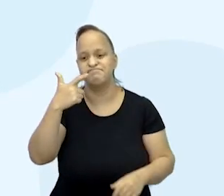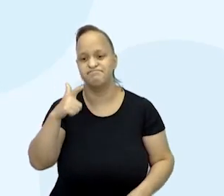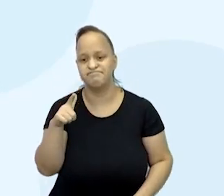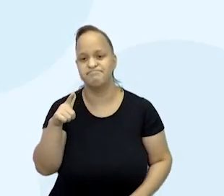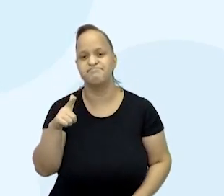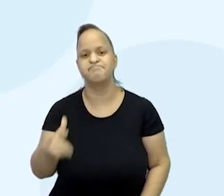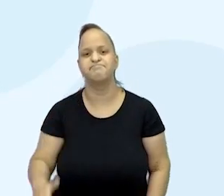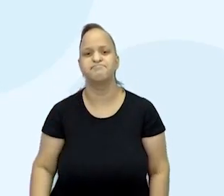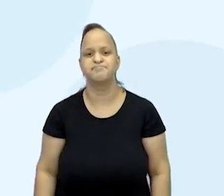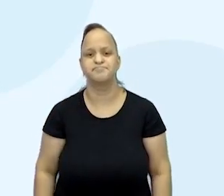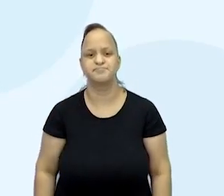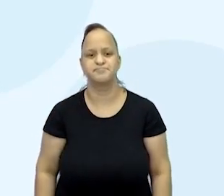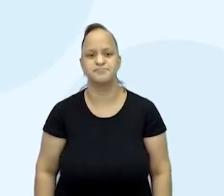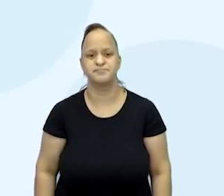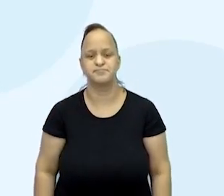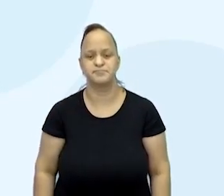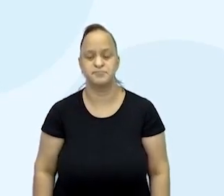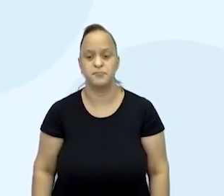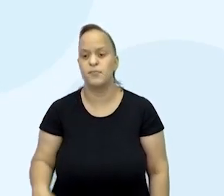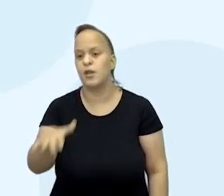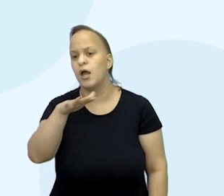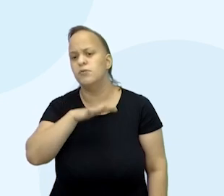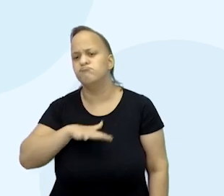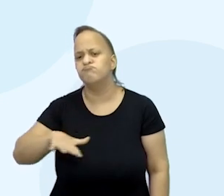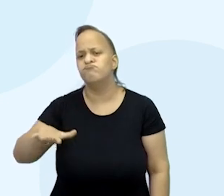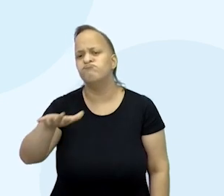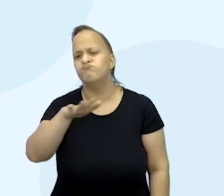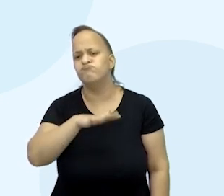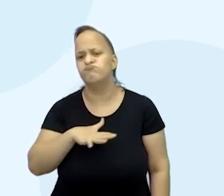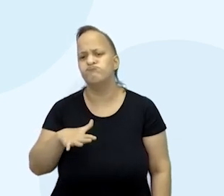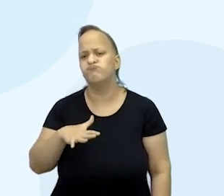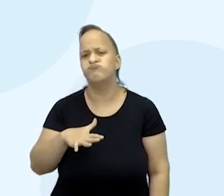as potencialidades e as vulnerabilidades